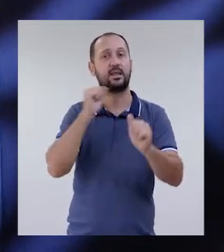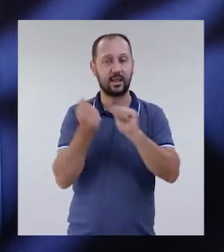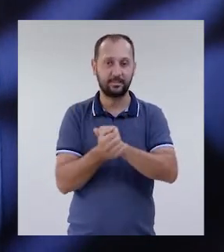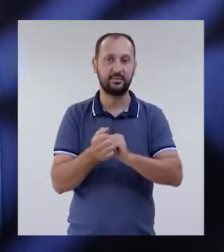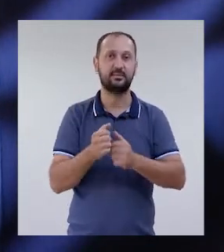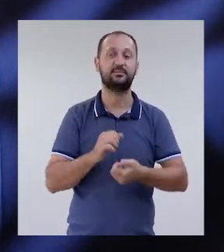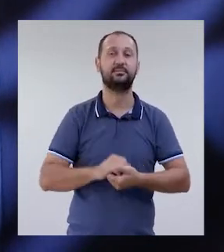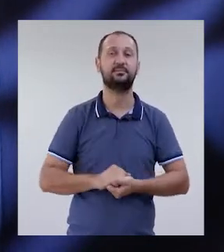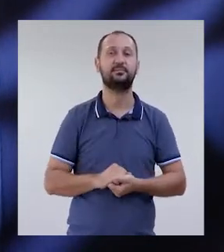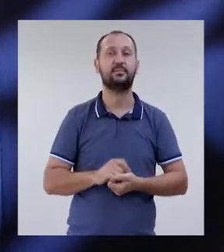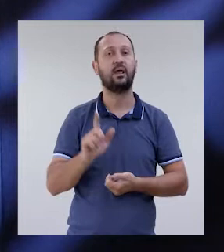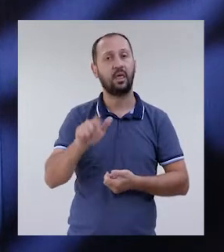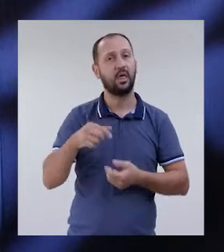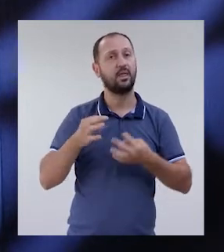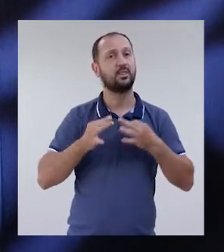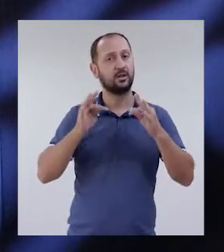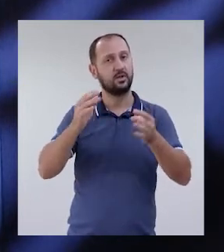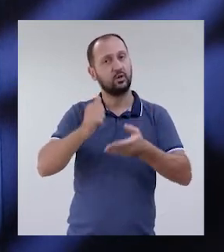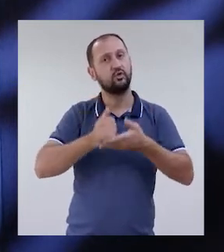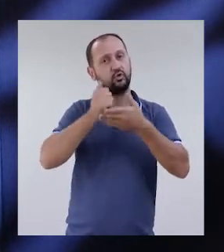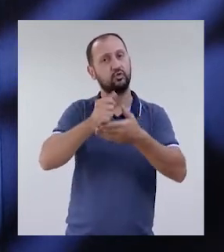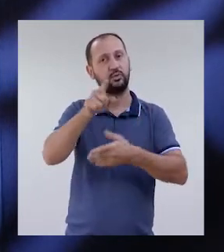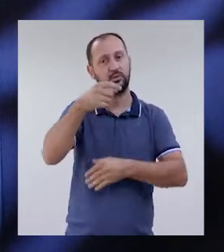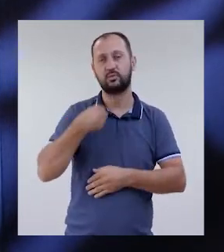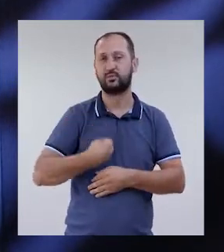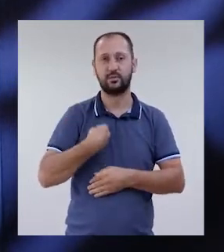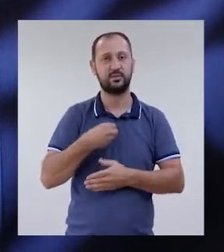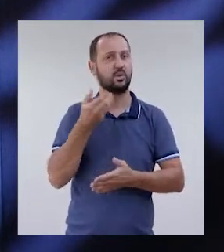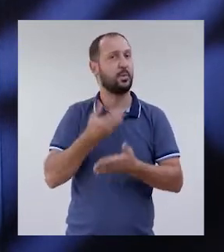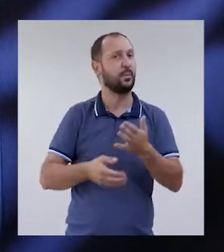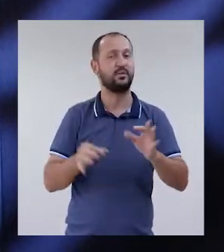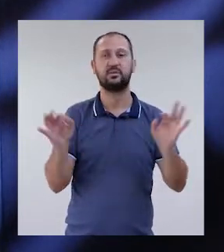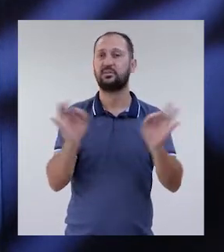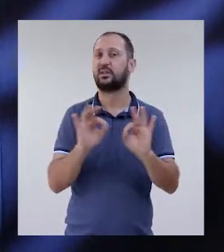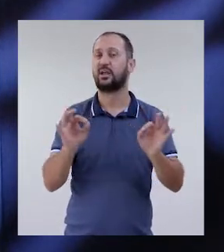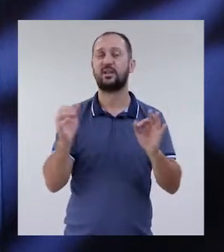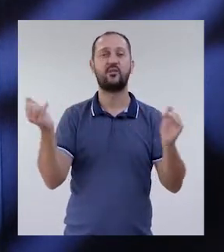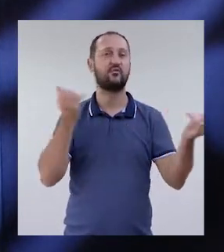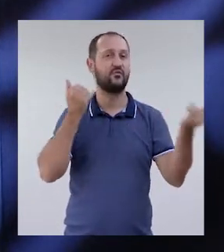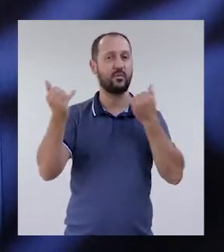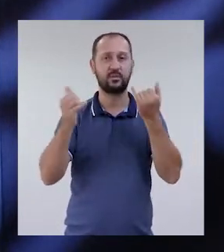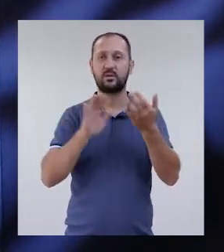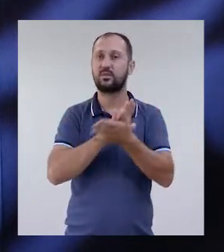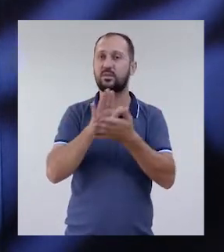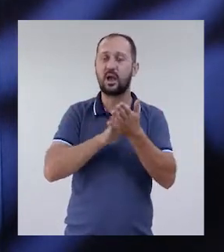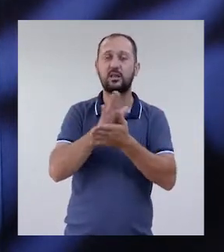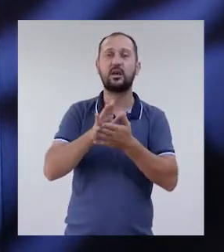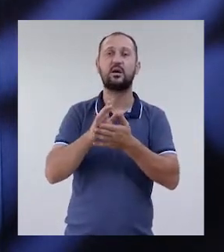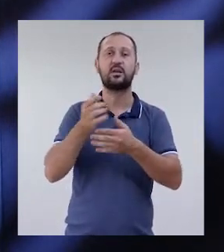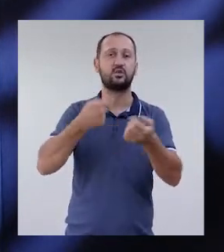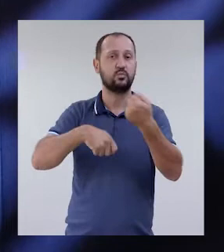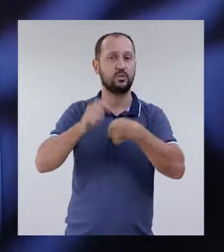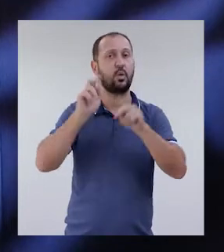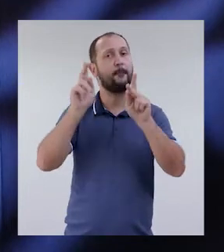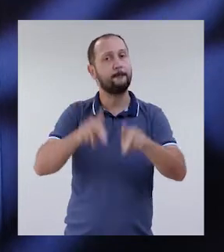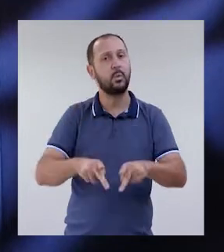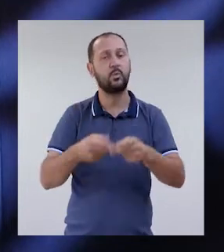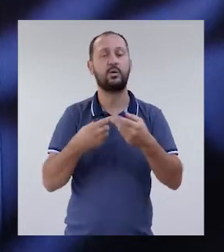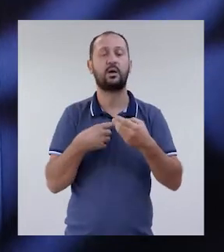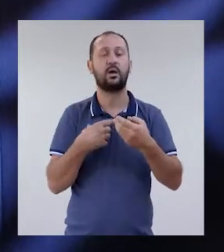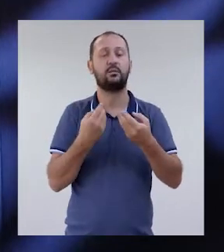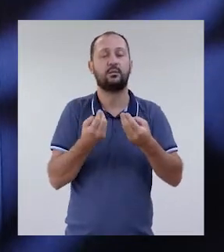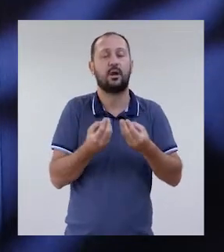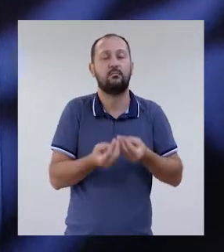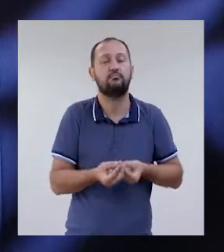obrigados a fazer isso. A tecnologia facilita a sua vida e você não perde nenhuma informação que a administração pública tem a oferecer,